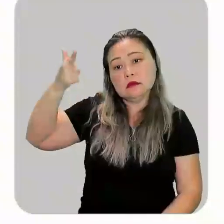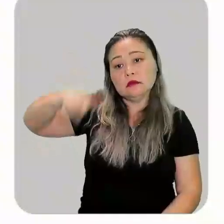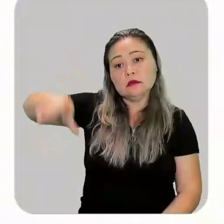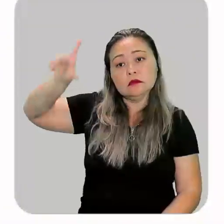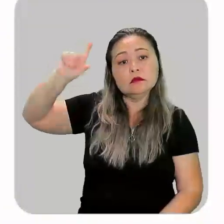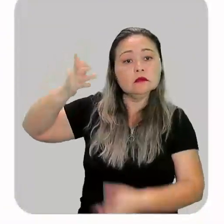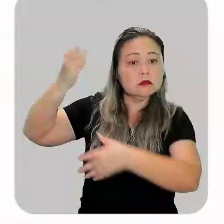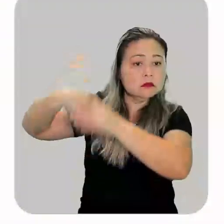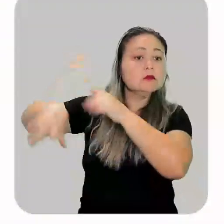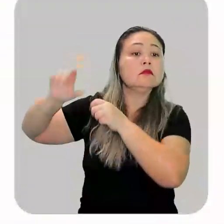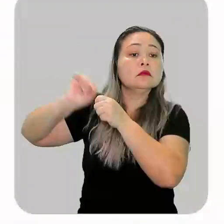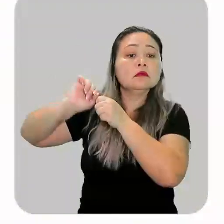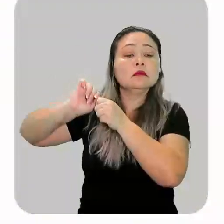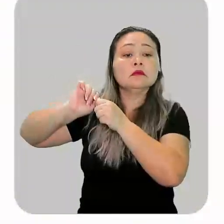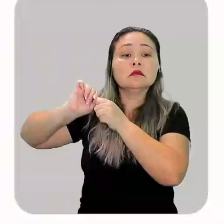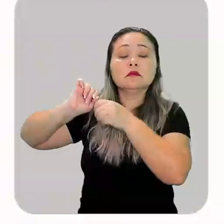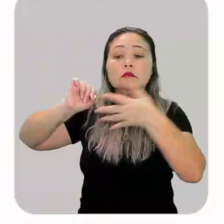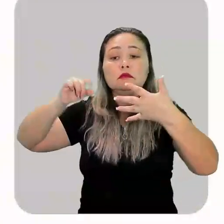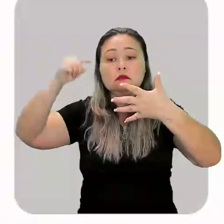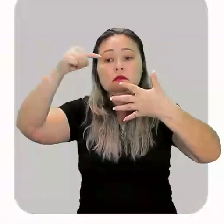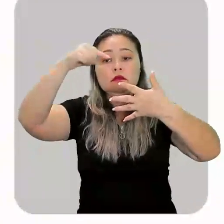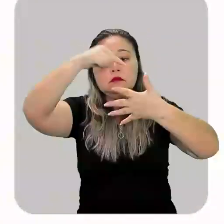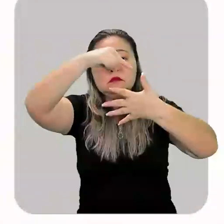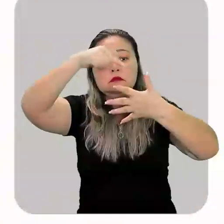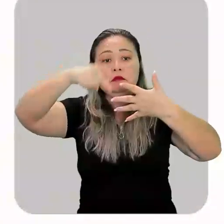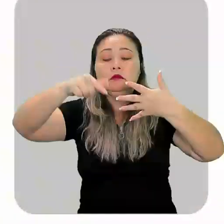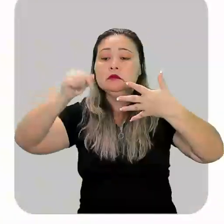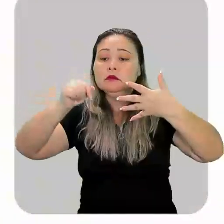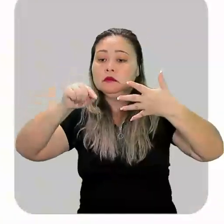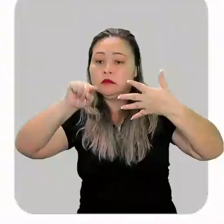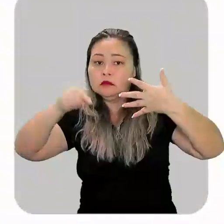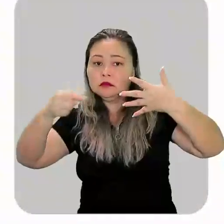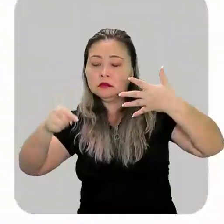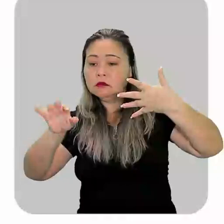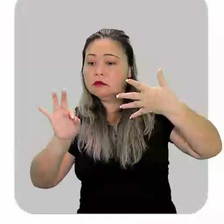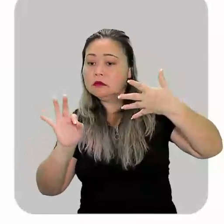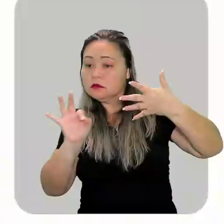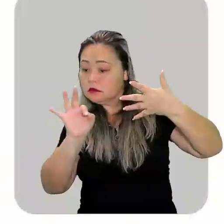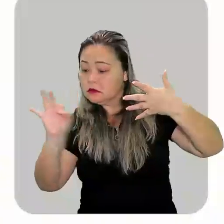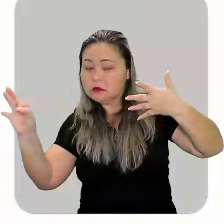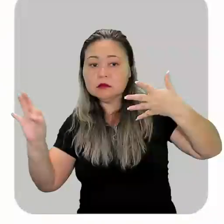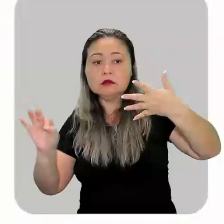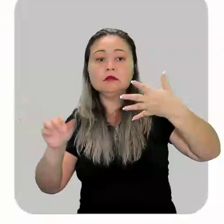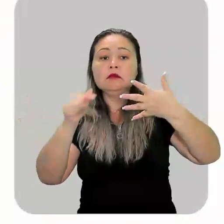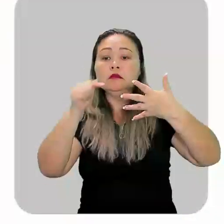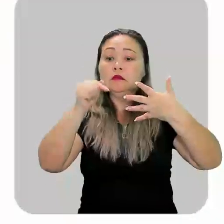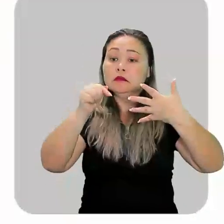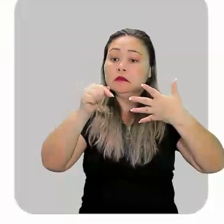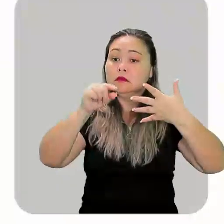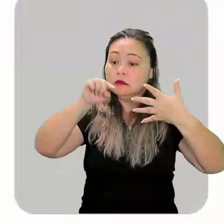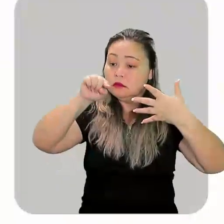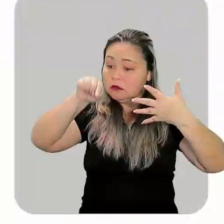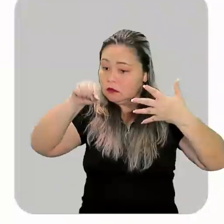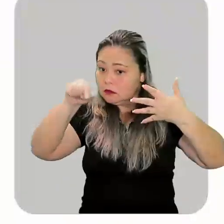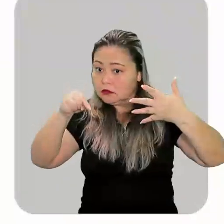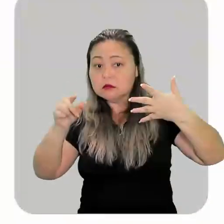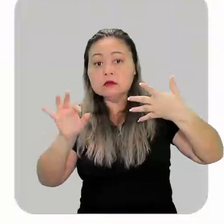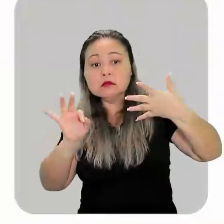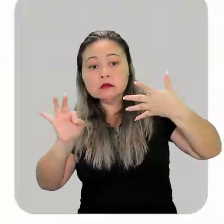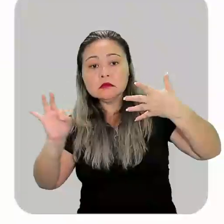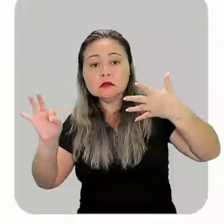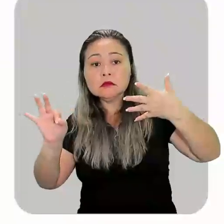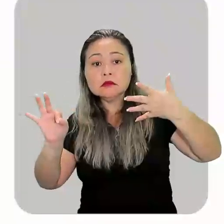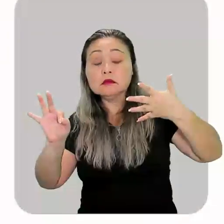mesma pergunta que estava lá. Aí temos as opções. 7 décimos de quilômetro, 7 centésimos de